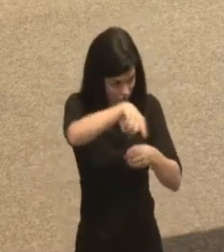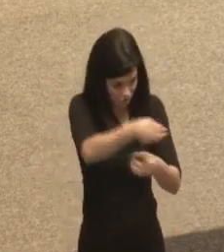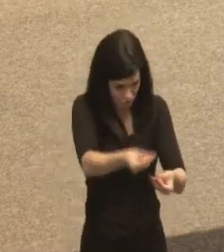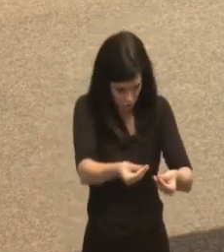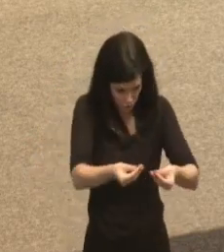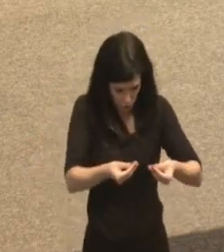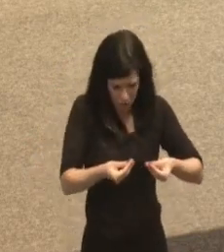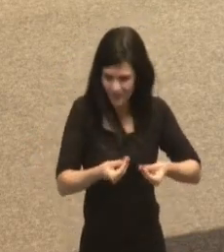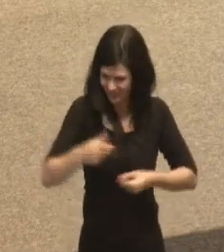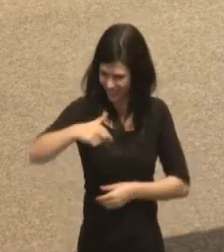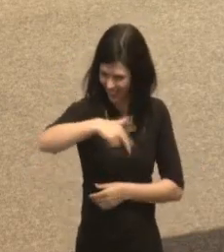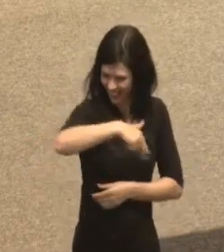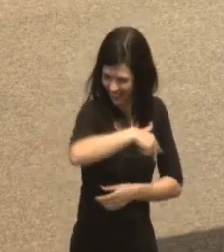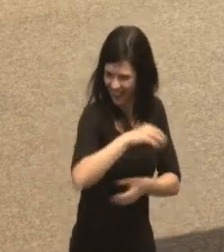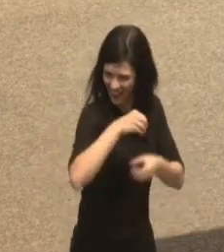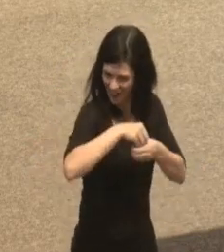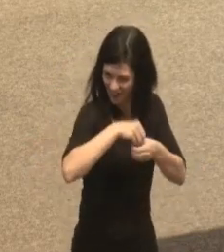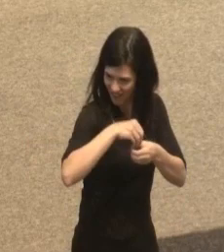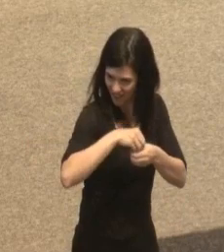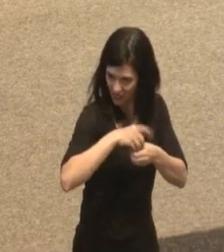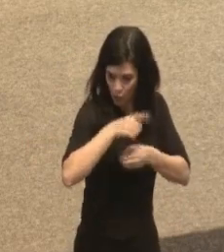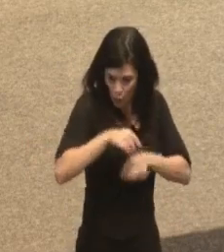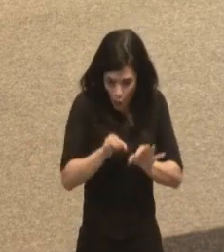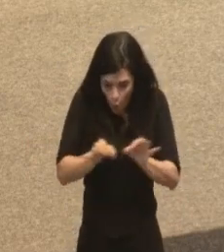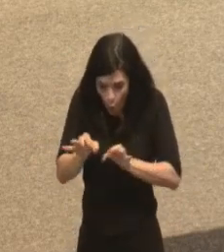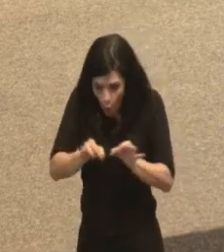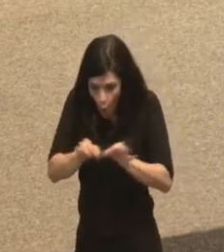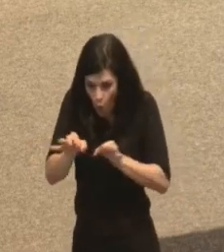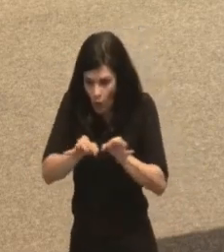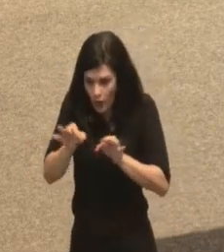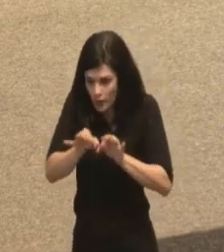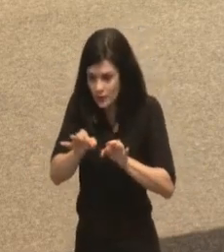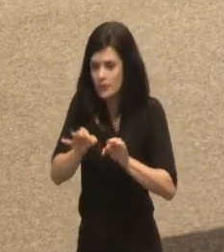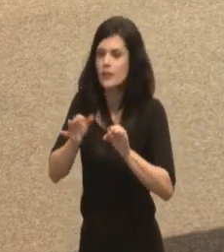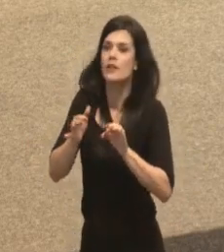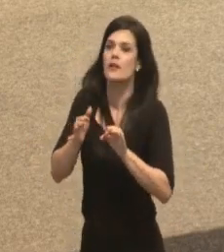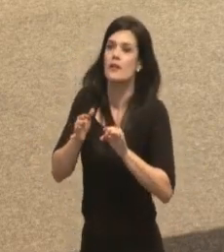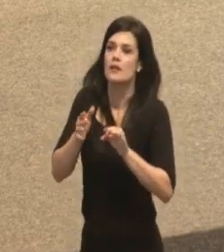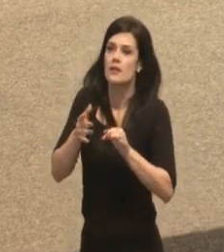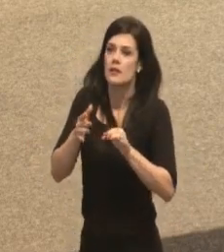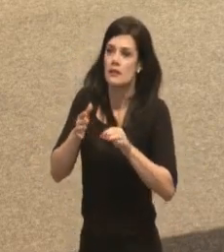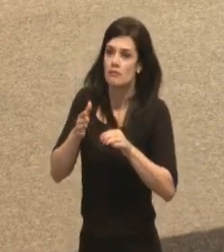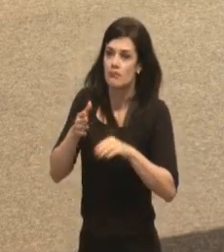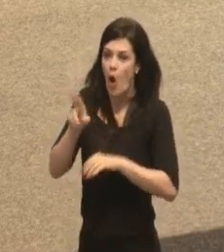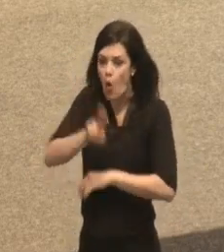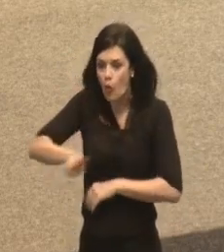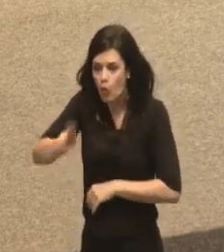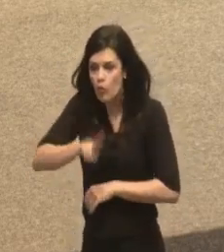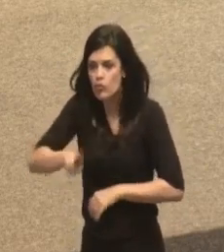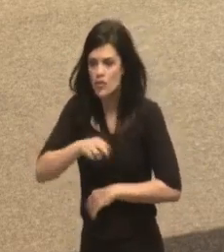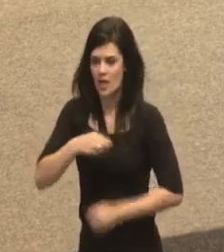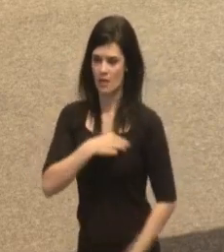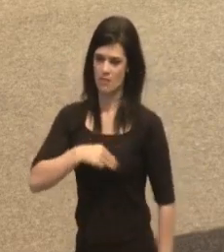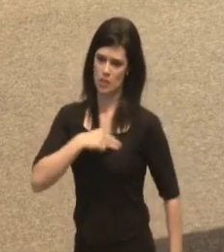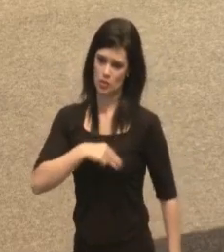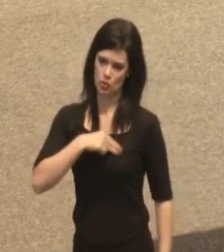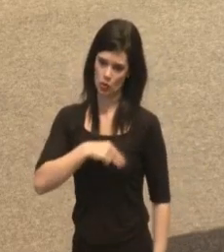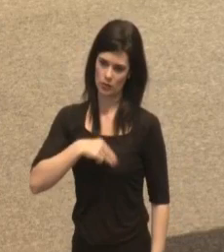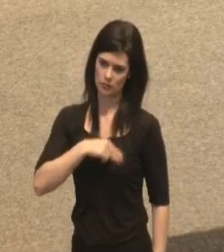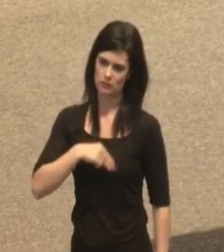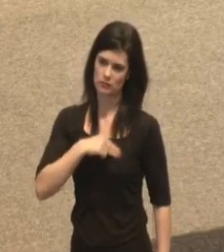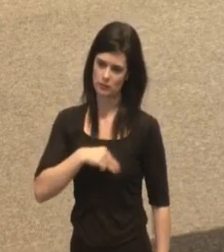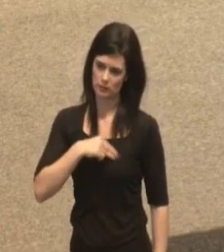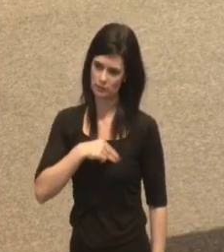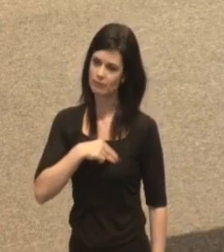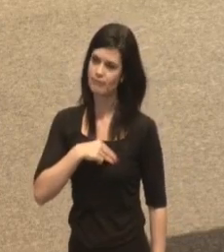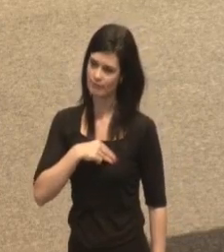vamos coordenar a aplicação dessa oferta, e ela será aplicada na obra missionária, porque ela está dedicada